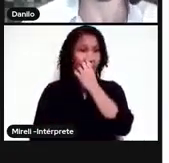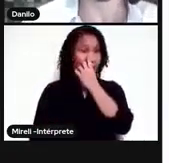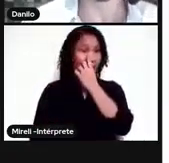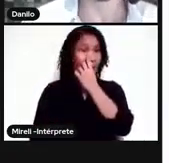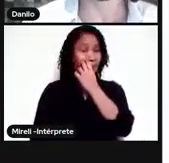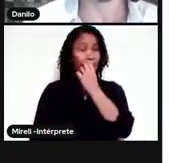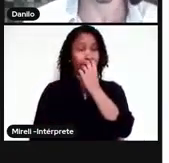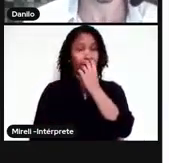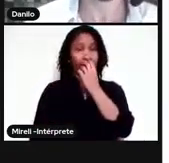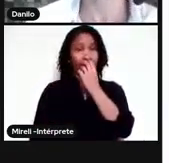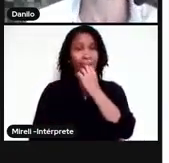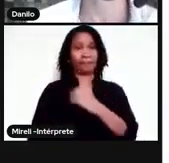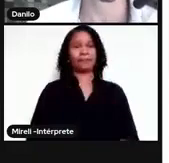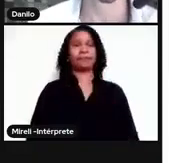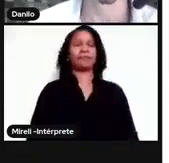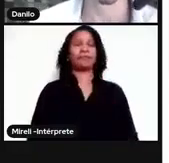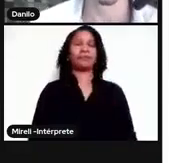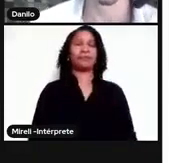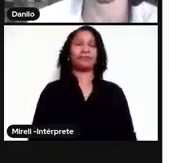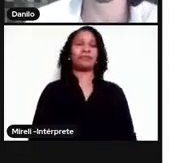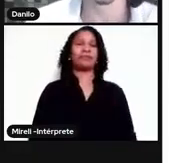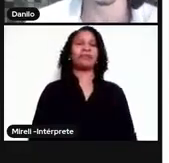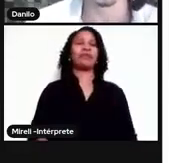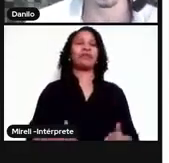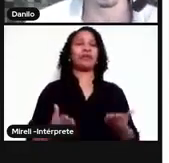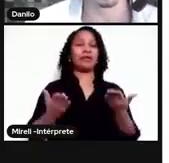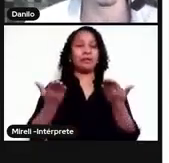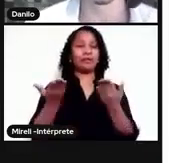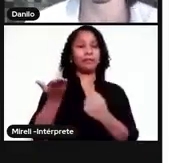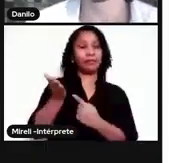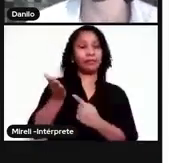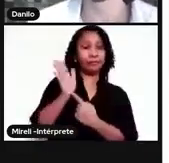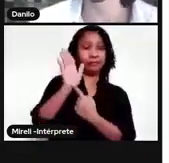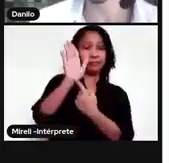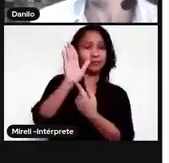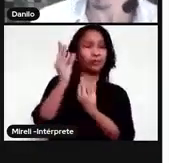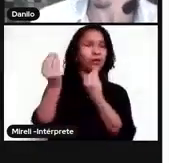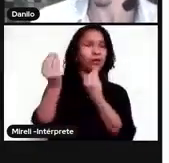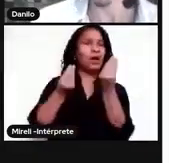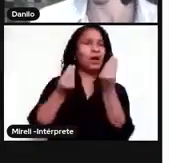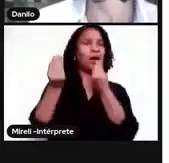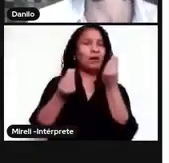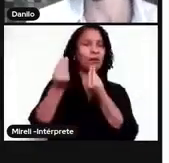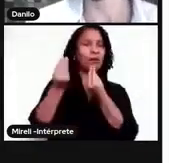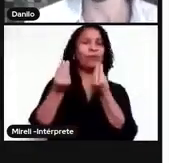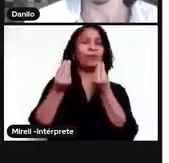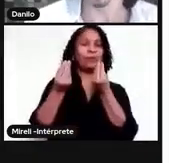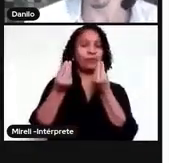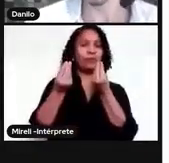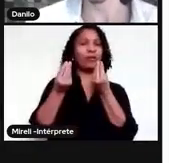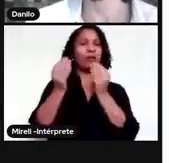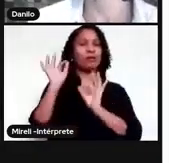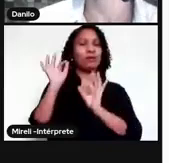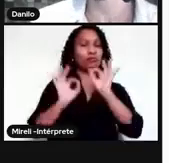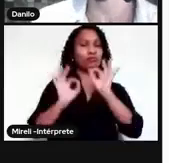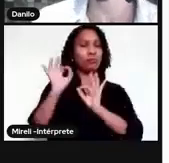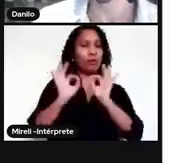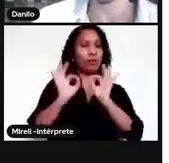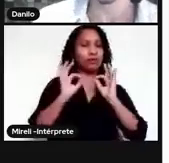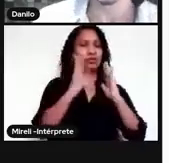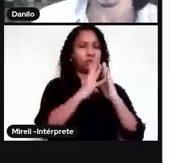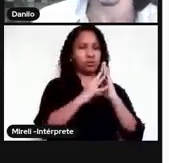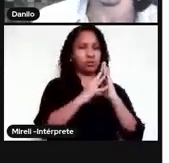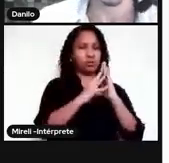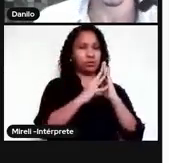Aqui é um esquema que demonstra como que é realizada essa construção desse mapa. Então, esse modelo, seria um